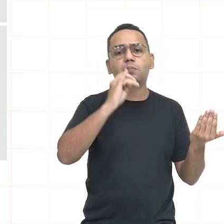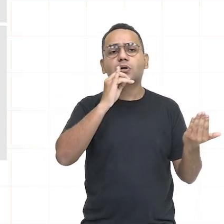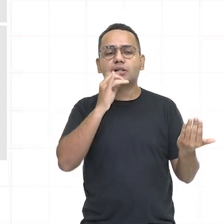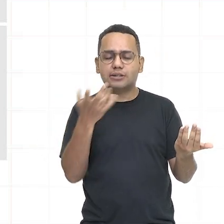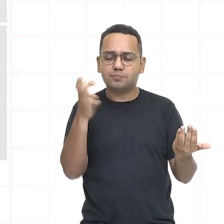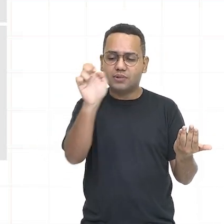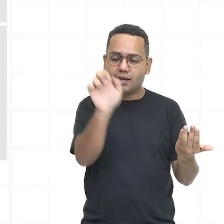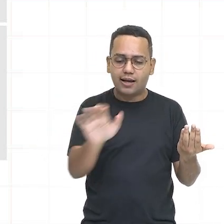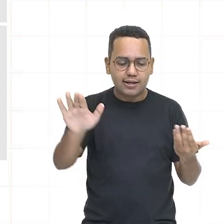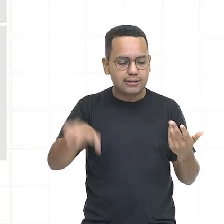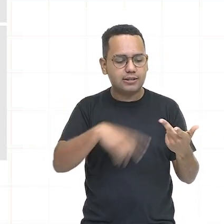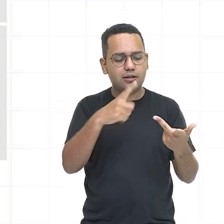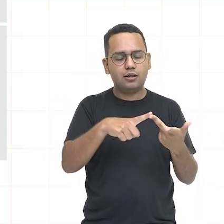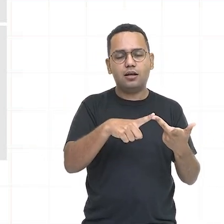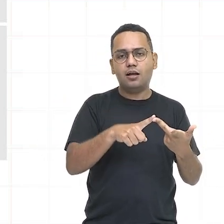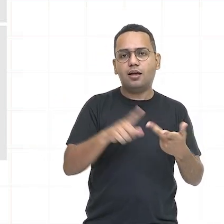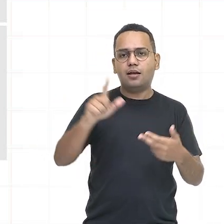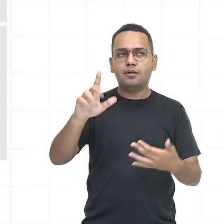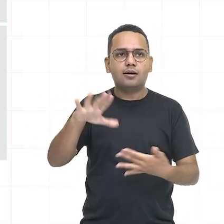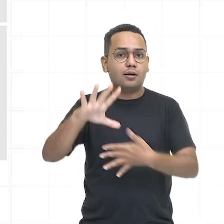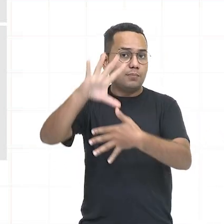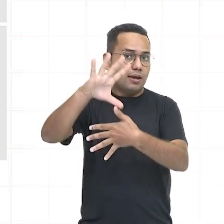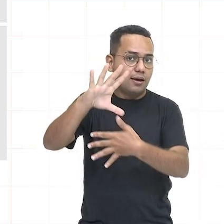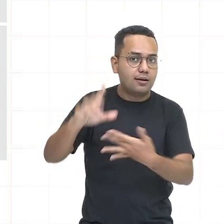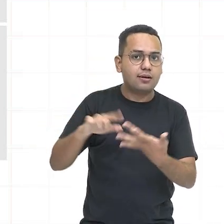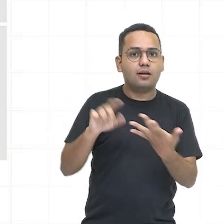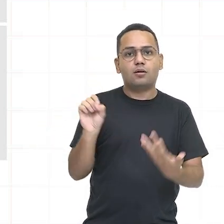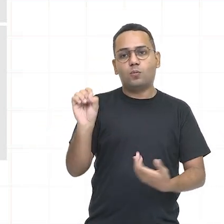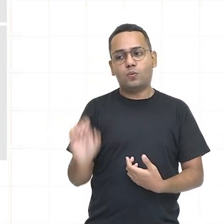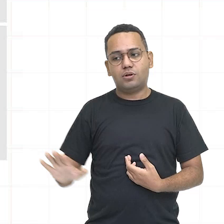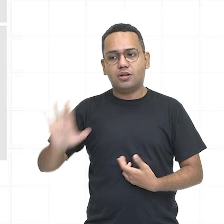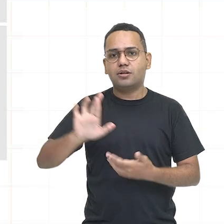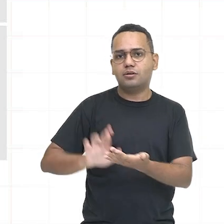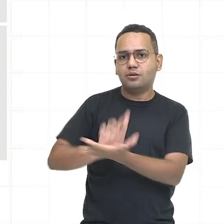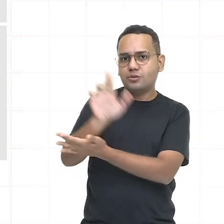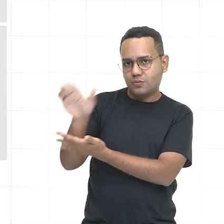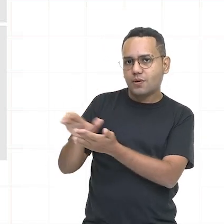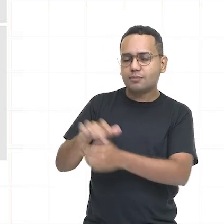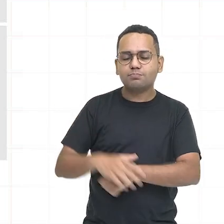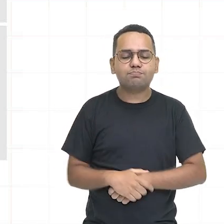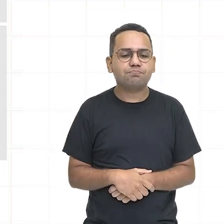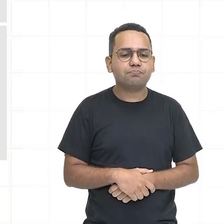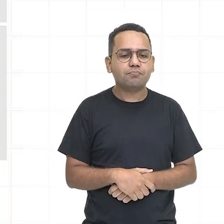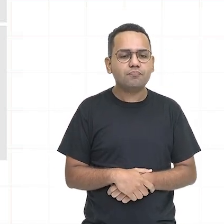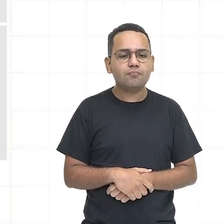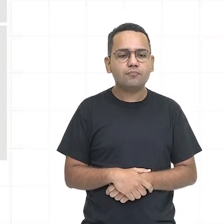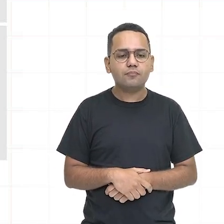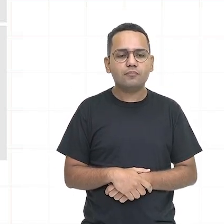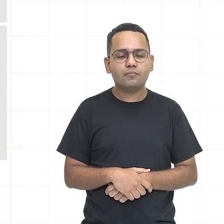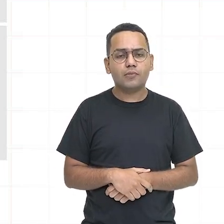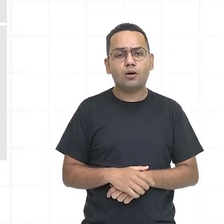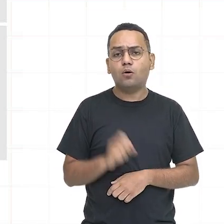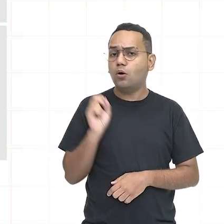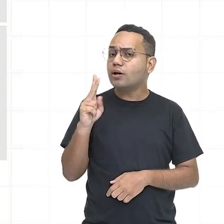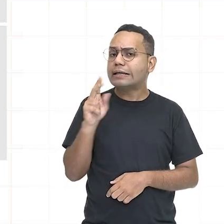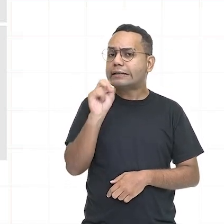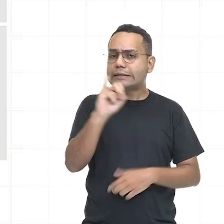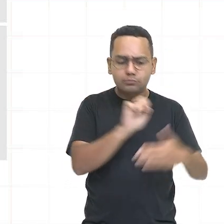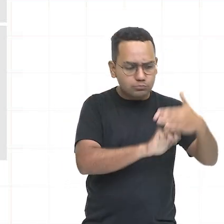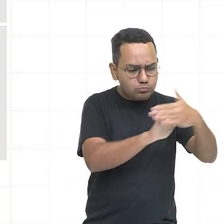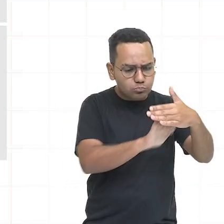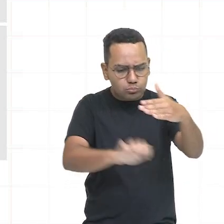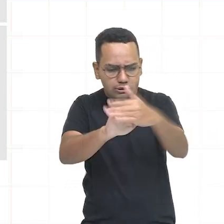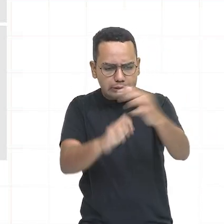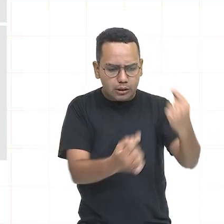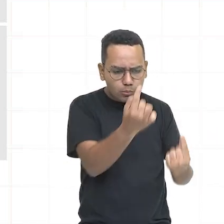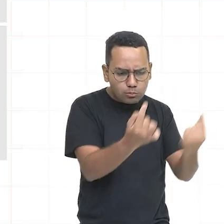da Oceania. Então, isso acaba ajudando bastante, porque se tem a competitividade, quer ser melhor, quer vender